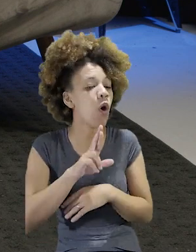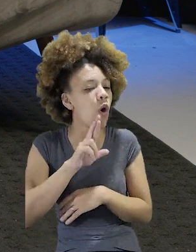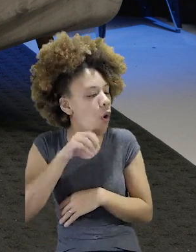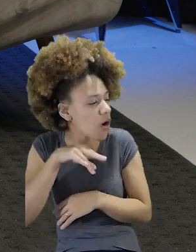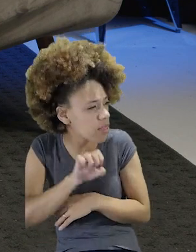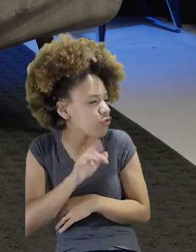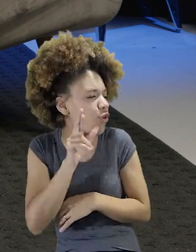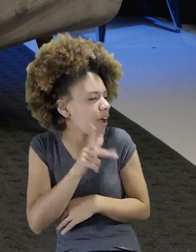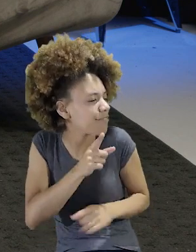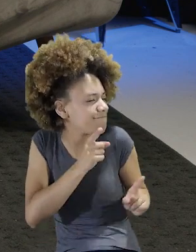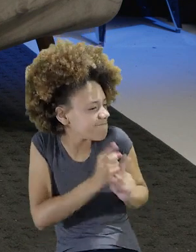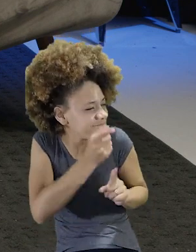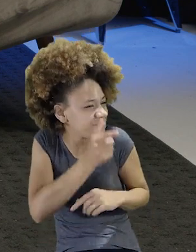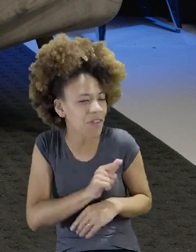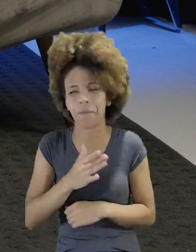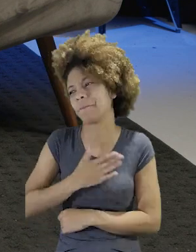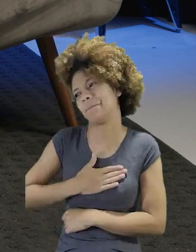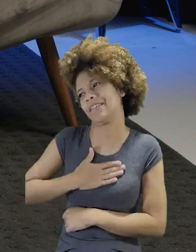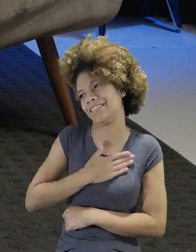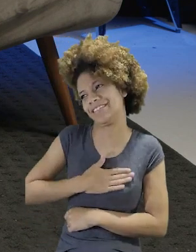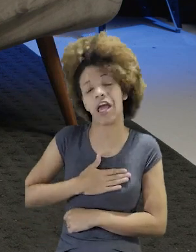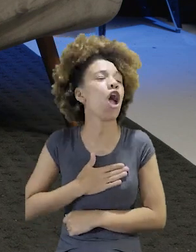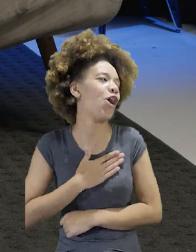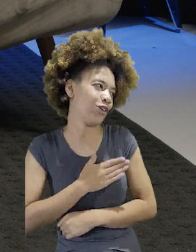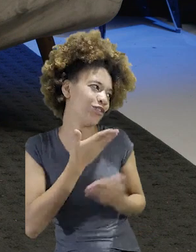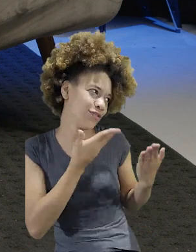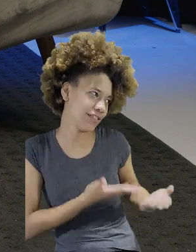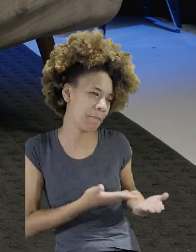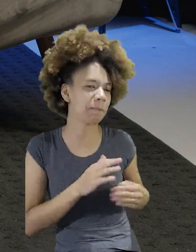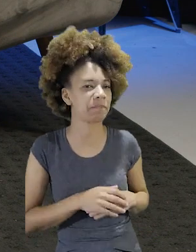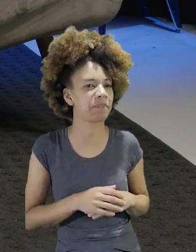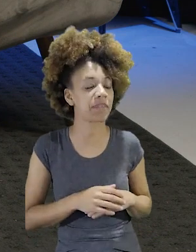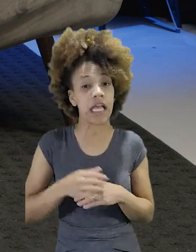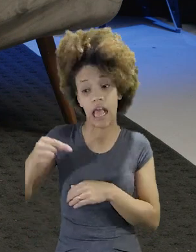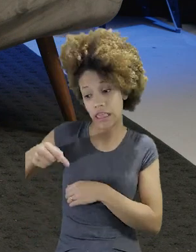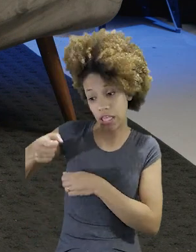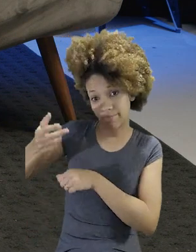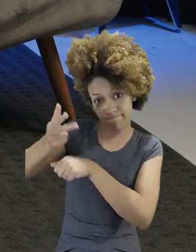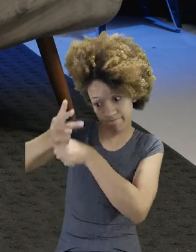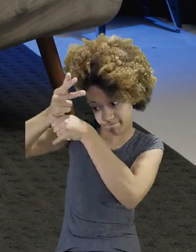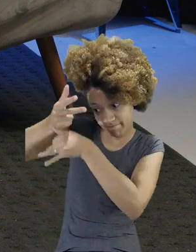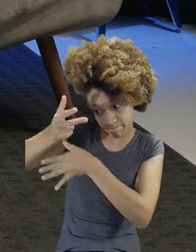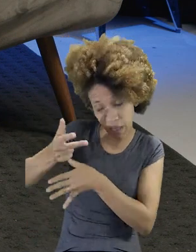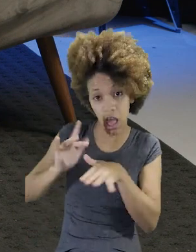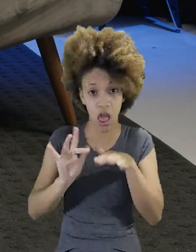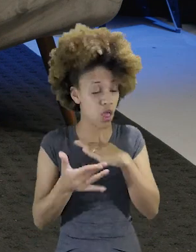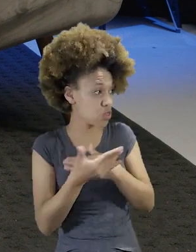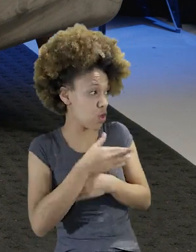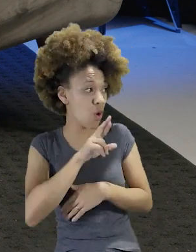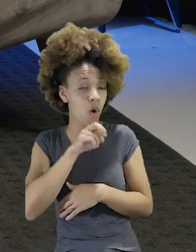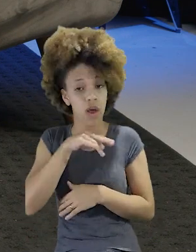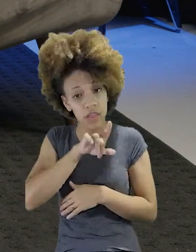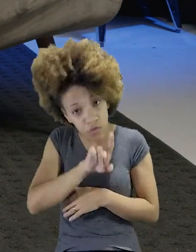encerrar Ronald do te reencontro O prazer foi meu eu gosto muito de você eu acho que tá aqui na descrição